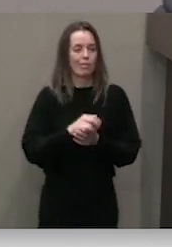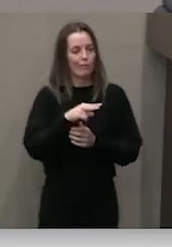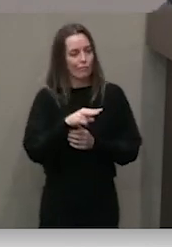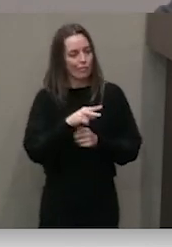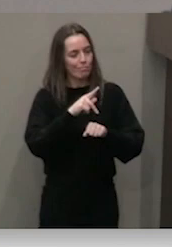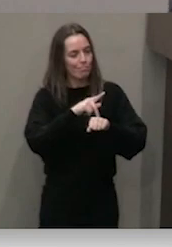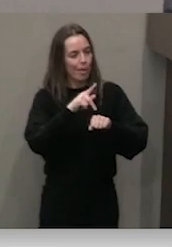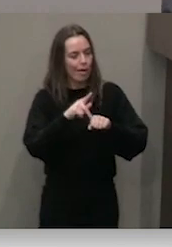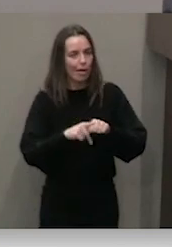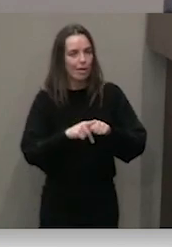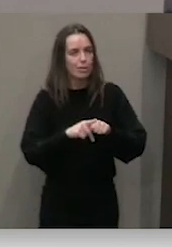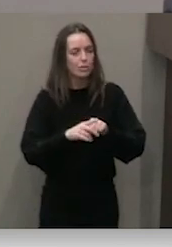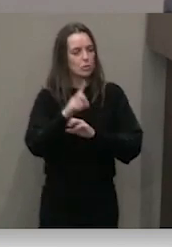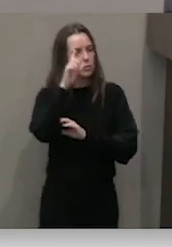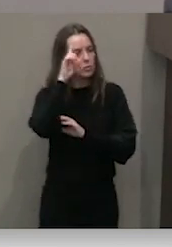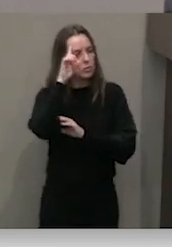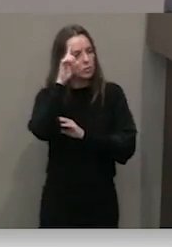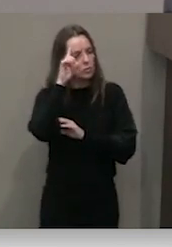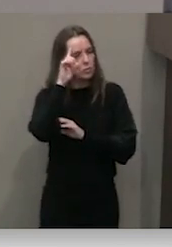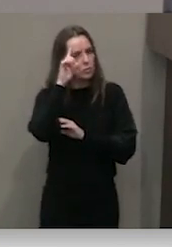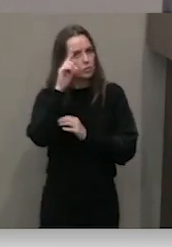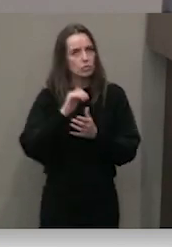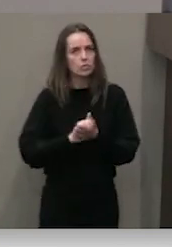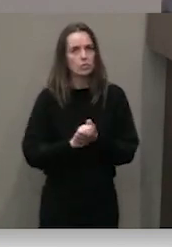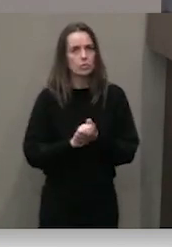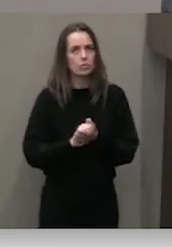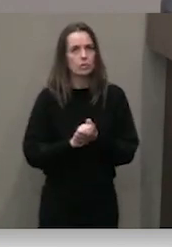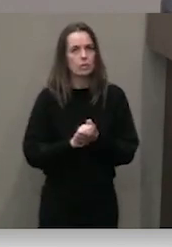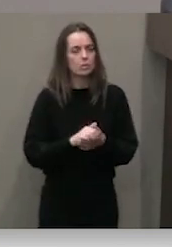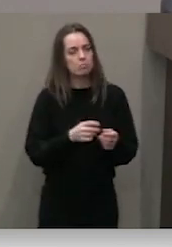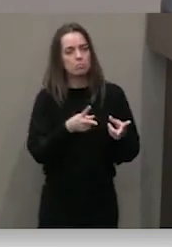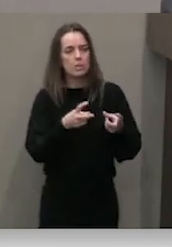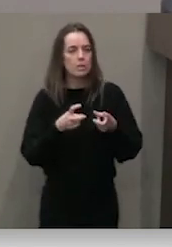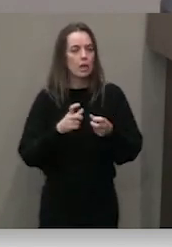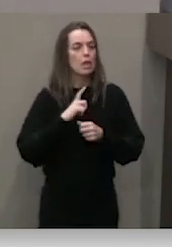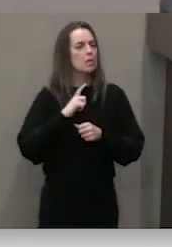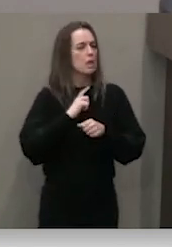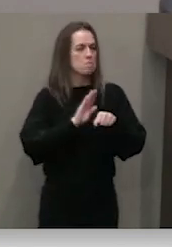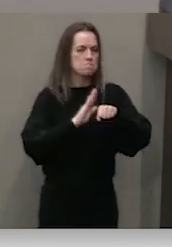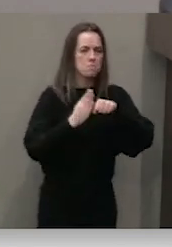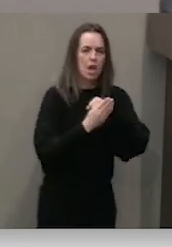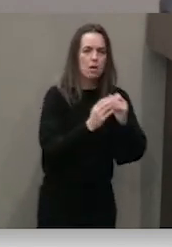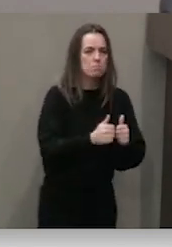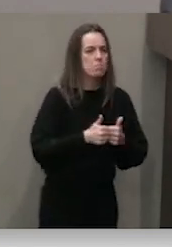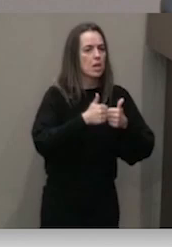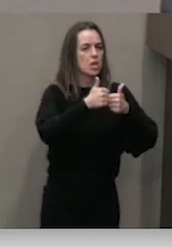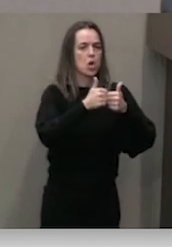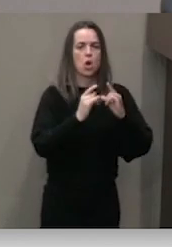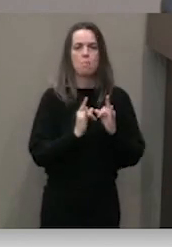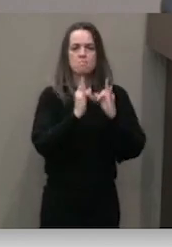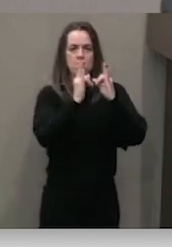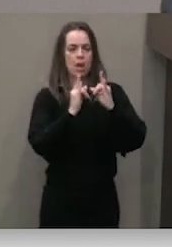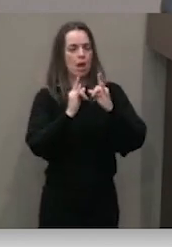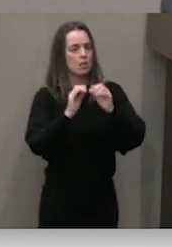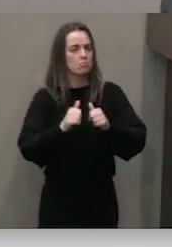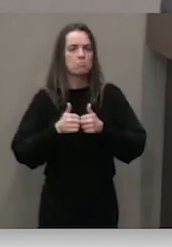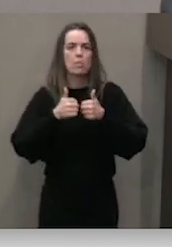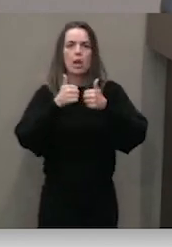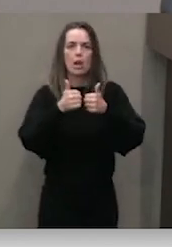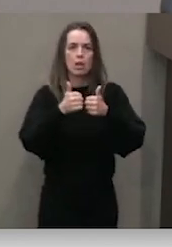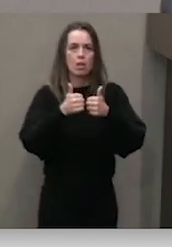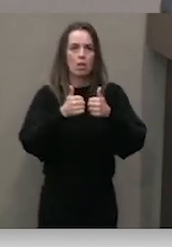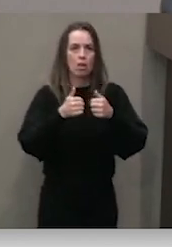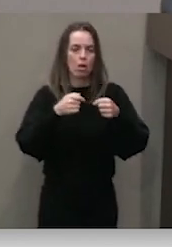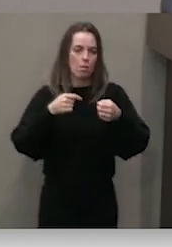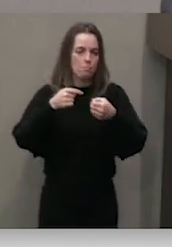diariamente, que a gente olha e diz assim, é um loteamento melhor, é um condomínio melhor, é um prédio melhor, é um entorno